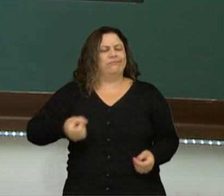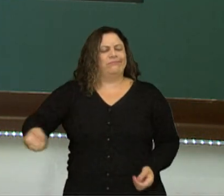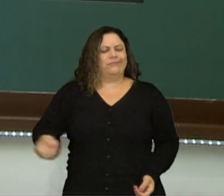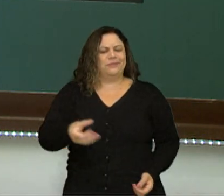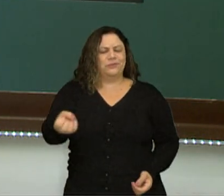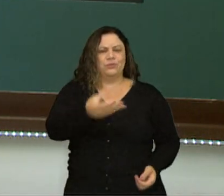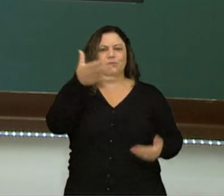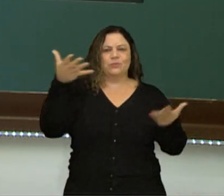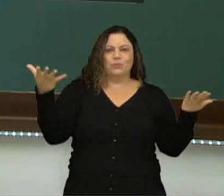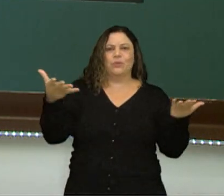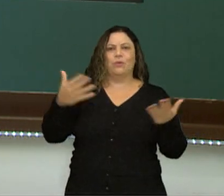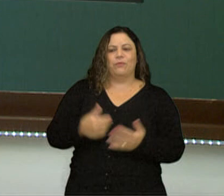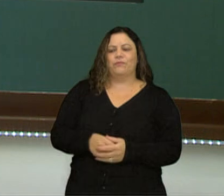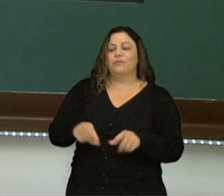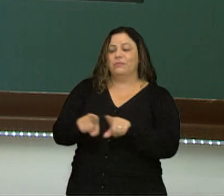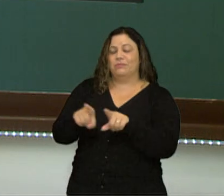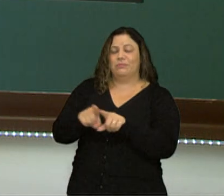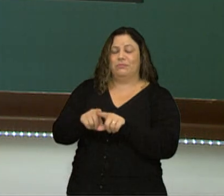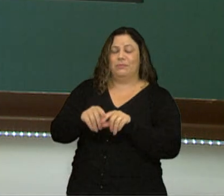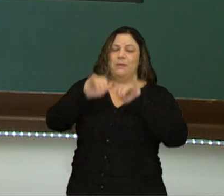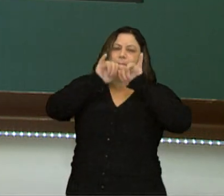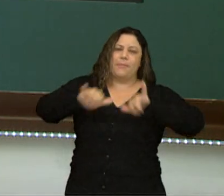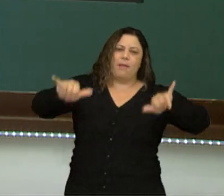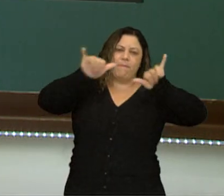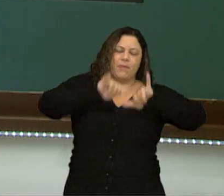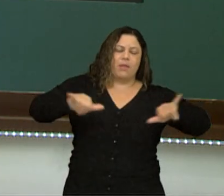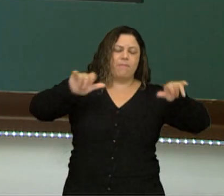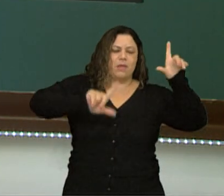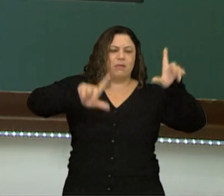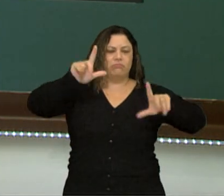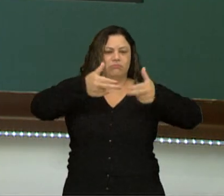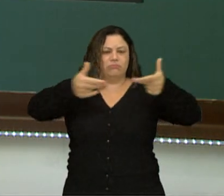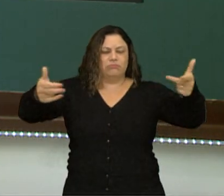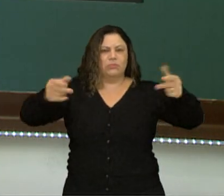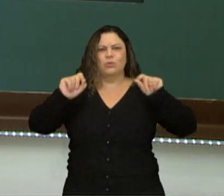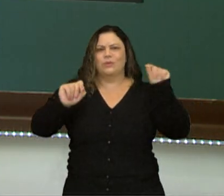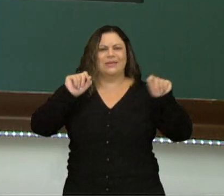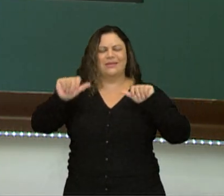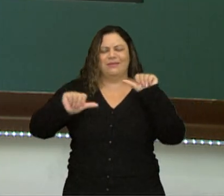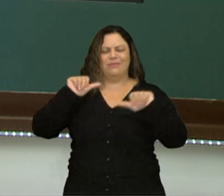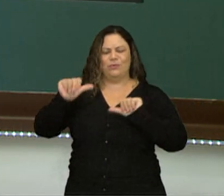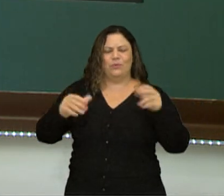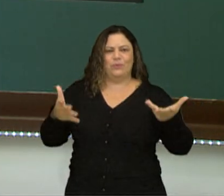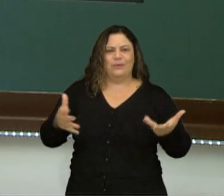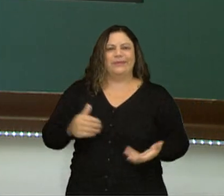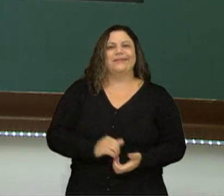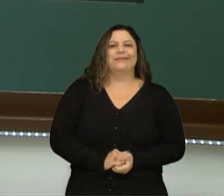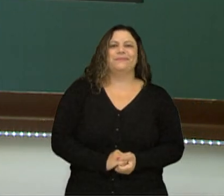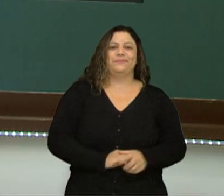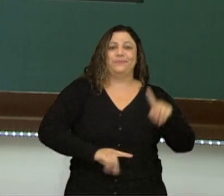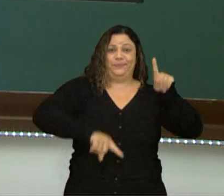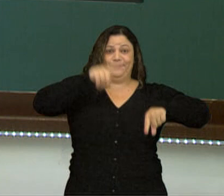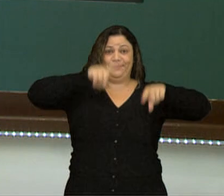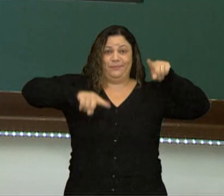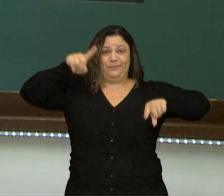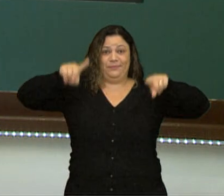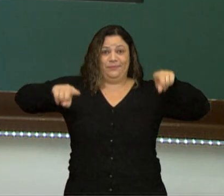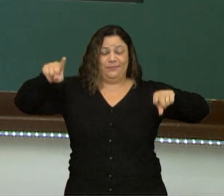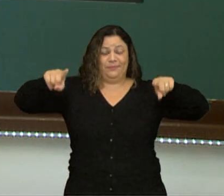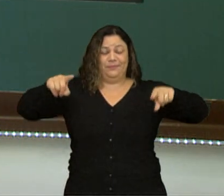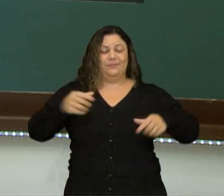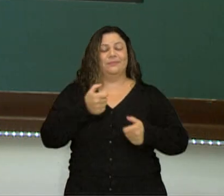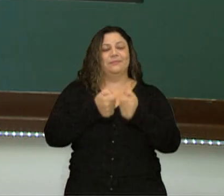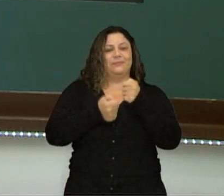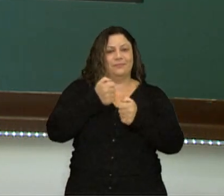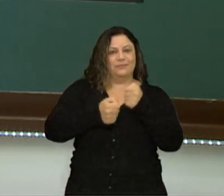que vem tem a mesma propaganda. O que muda? Vai mudar o gráfico, a qualidade gráfica. Mas o jogo em si é o mesmo,